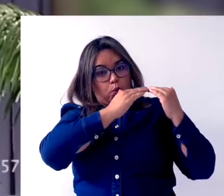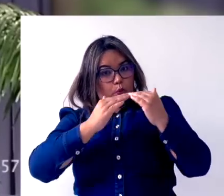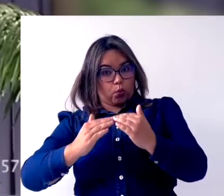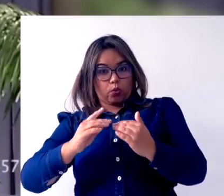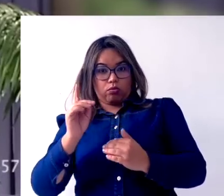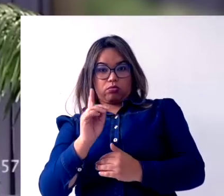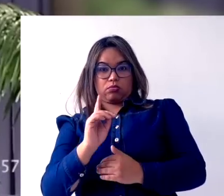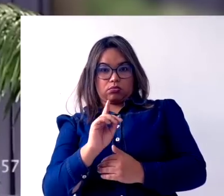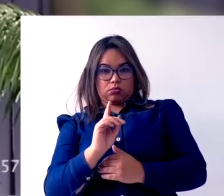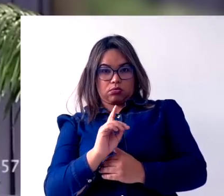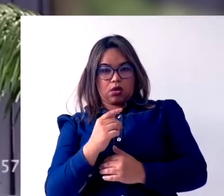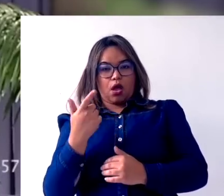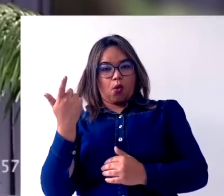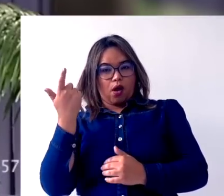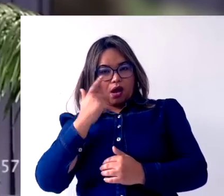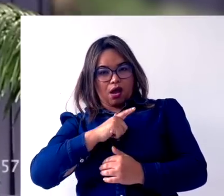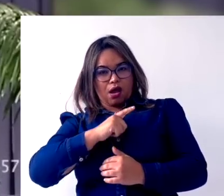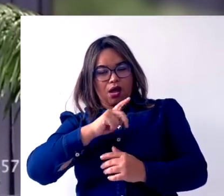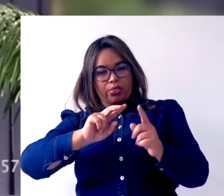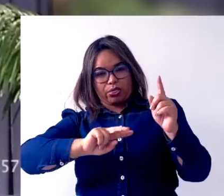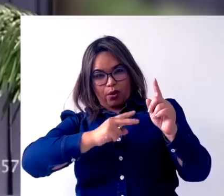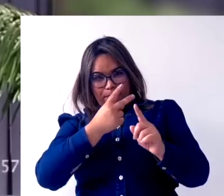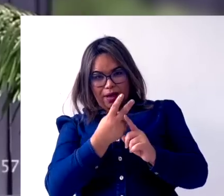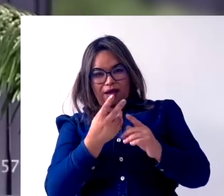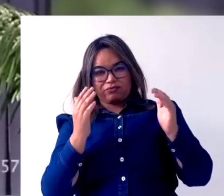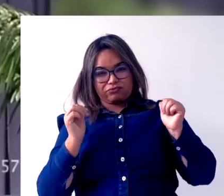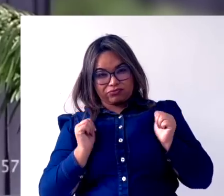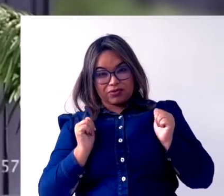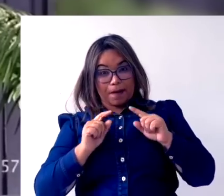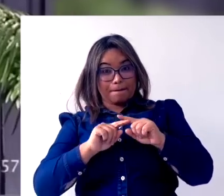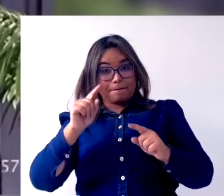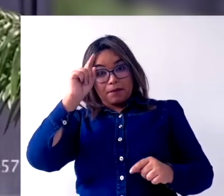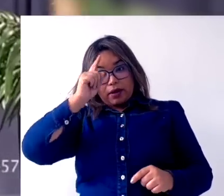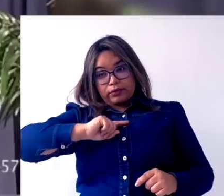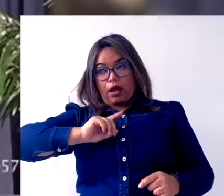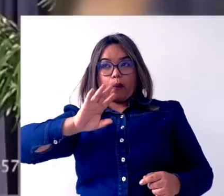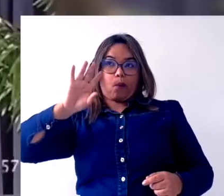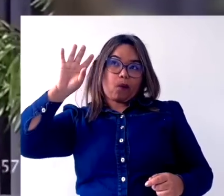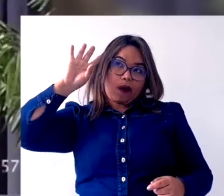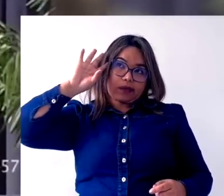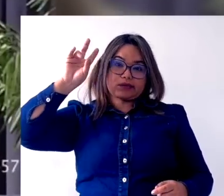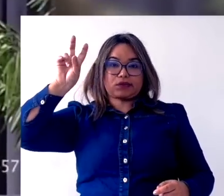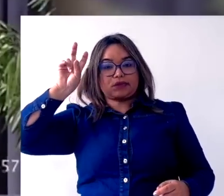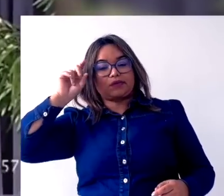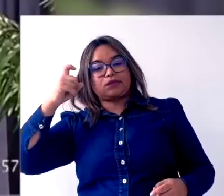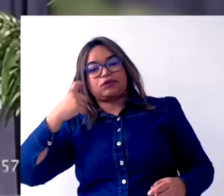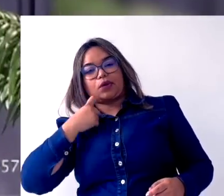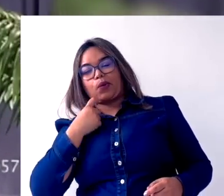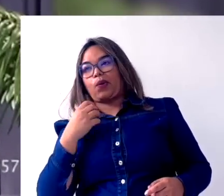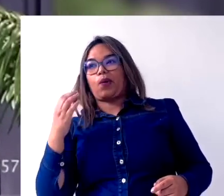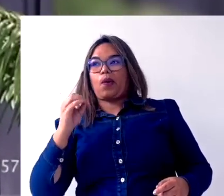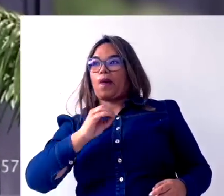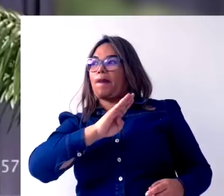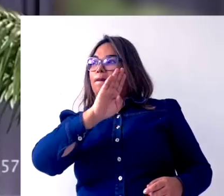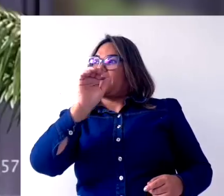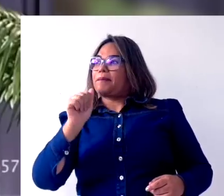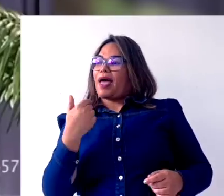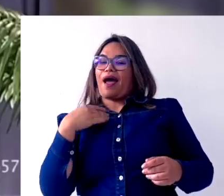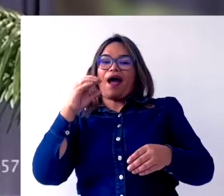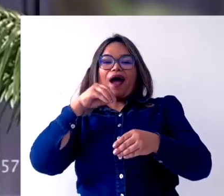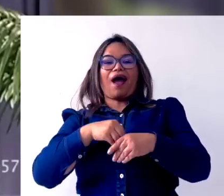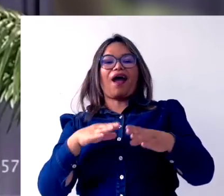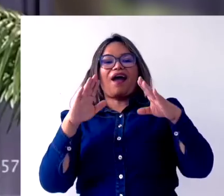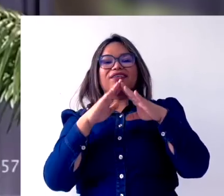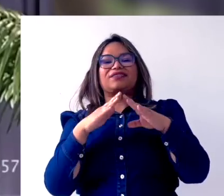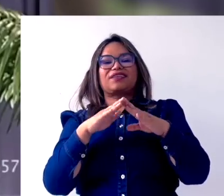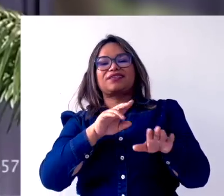folga. E se eles disserem que é para a gente guardar a quarta, a quinta e a sexta, eu vou dizer, oba, agora eu posso ficar a semana toda em casa.